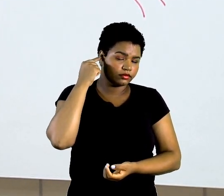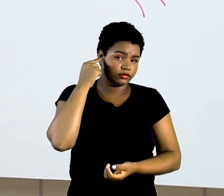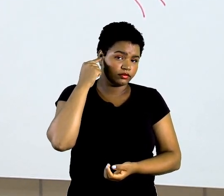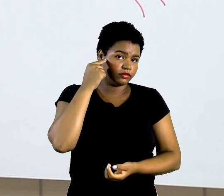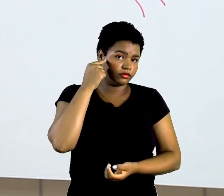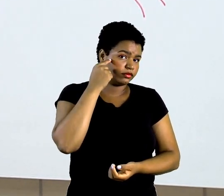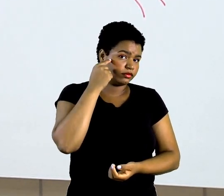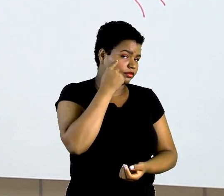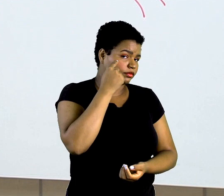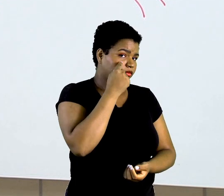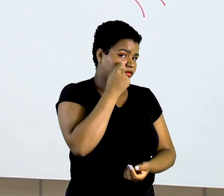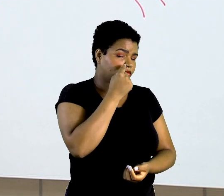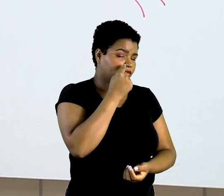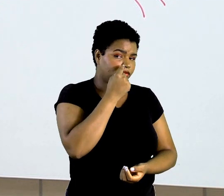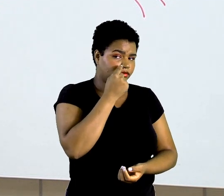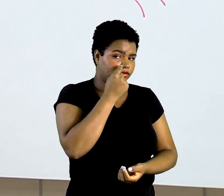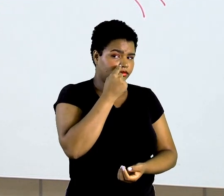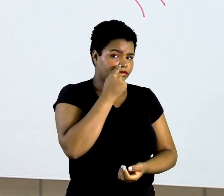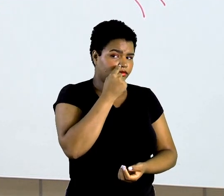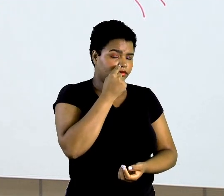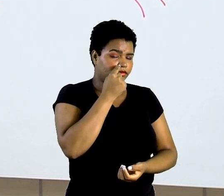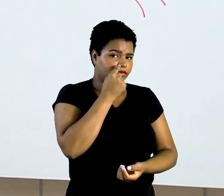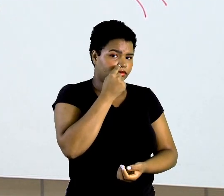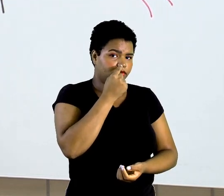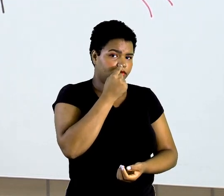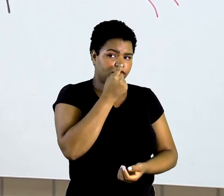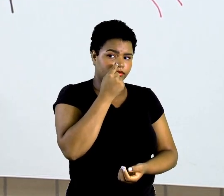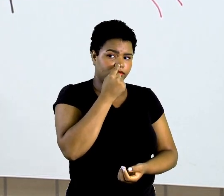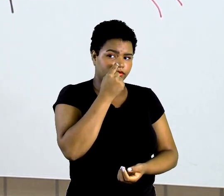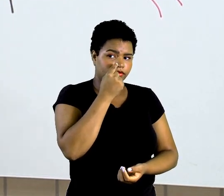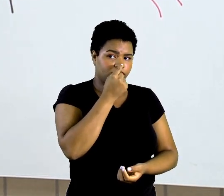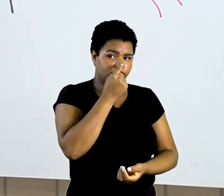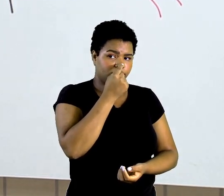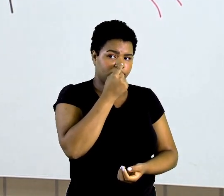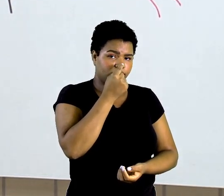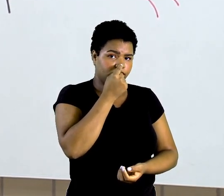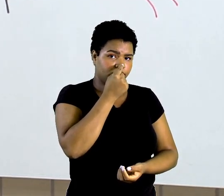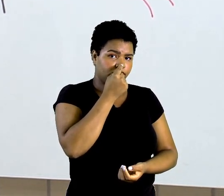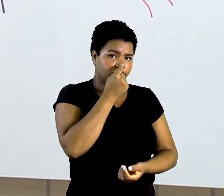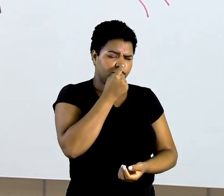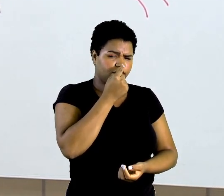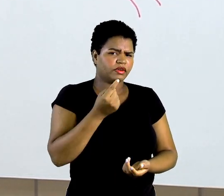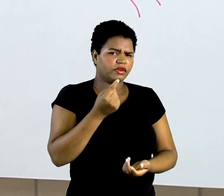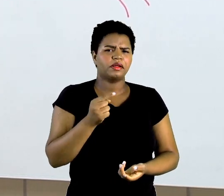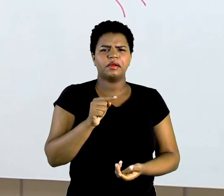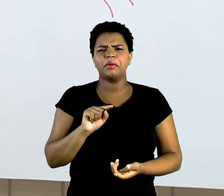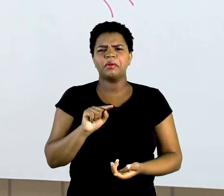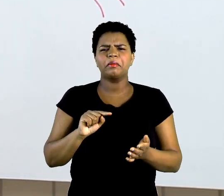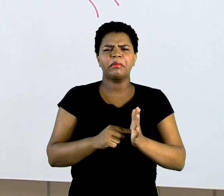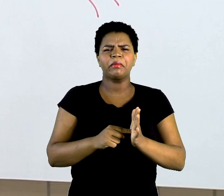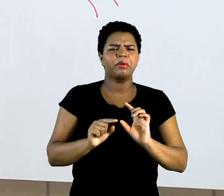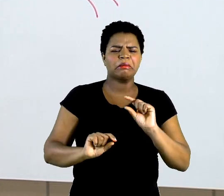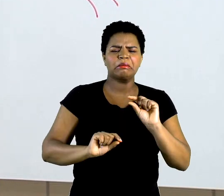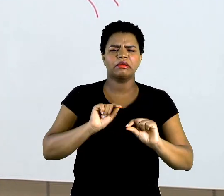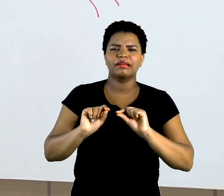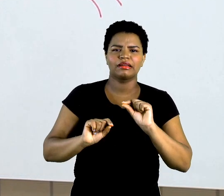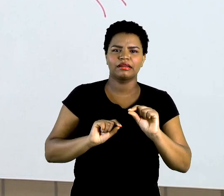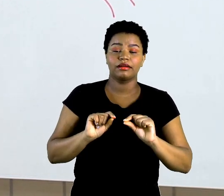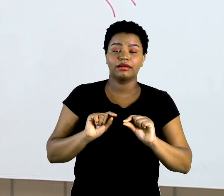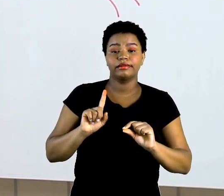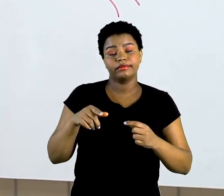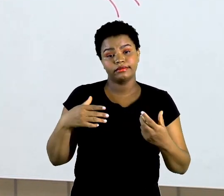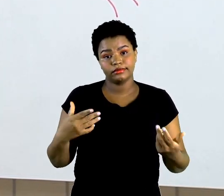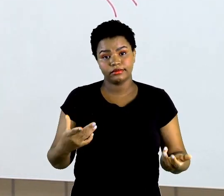vai chegar a esse ponto aqui. Professora, que ponto é esse? Esse